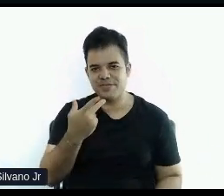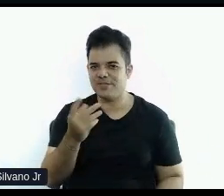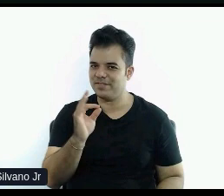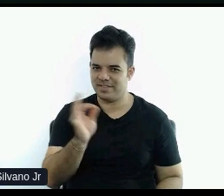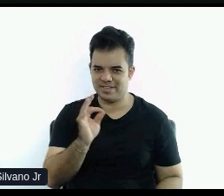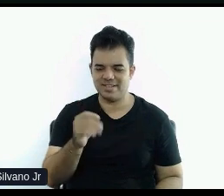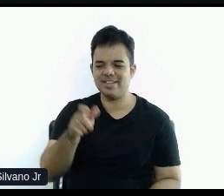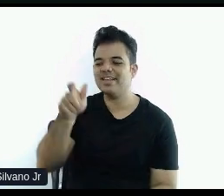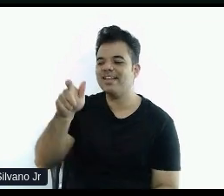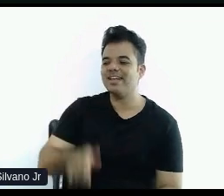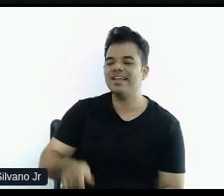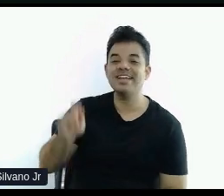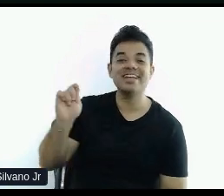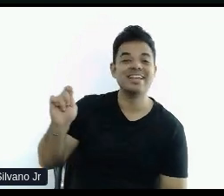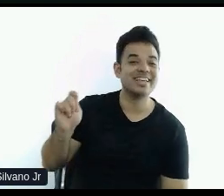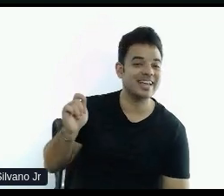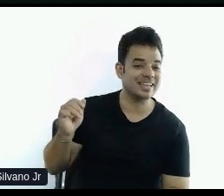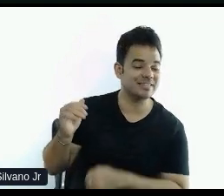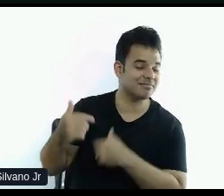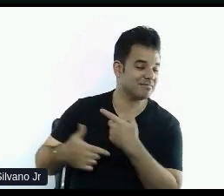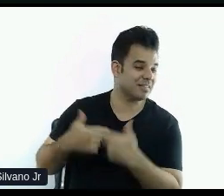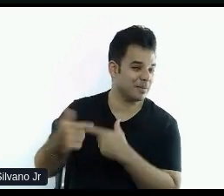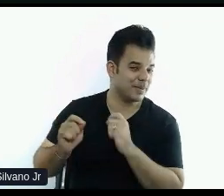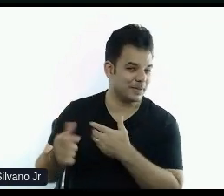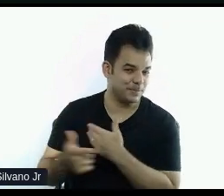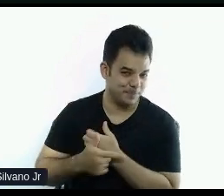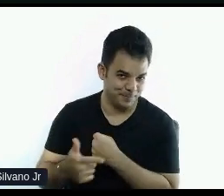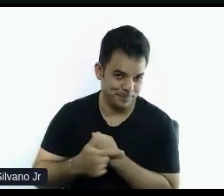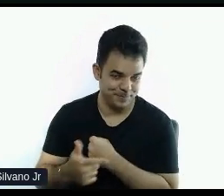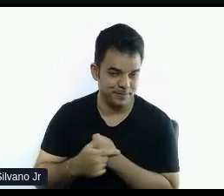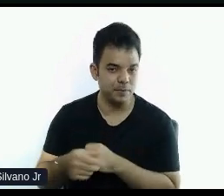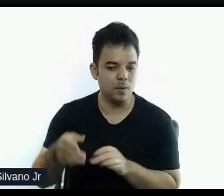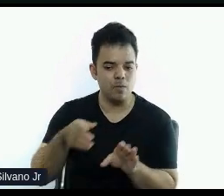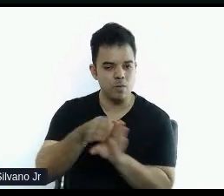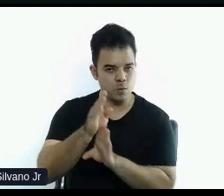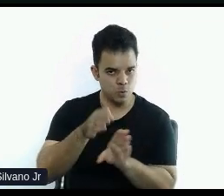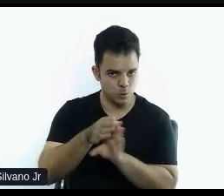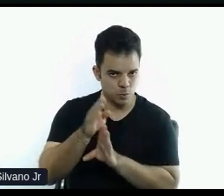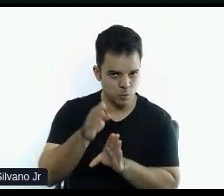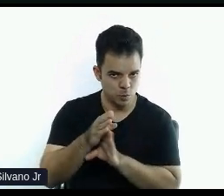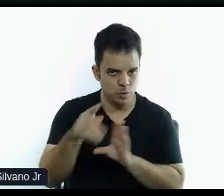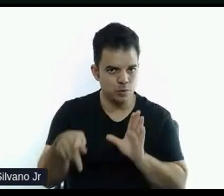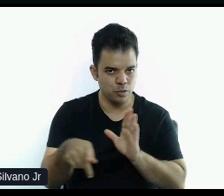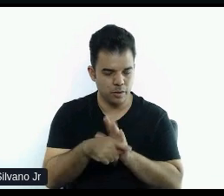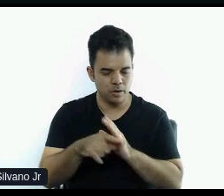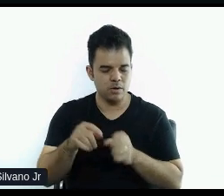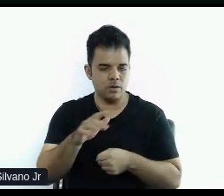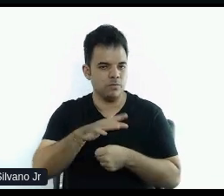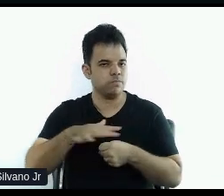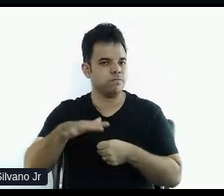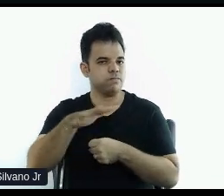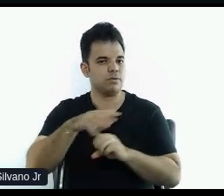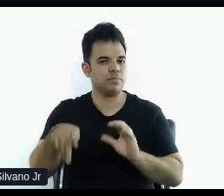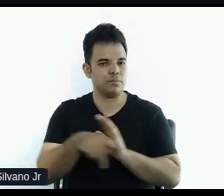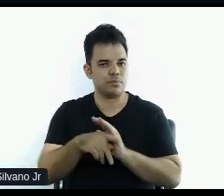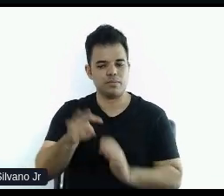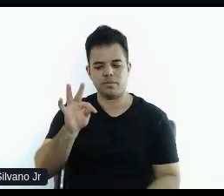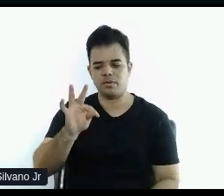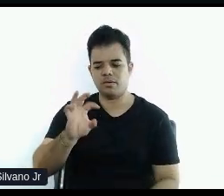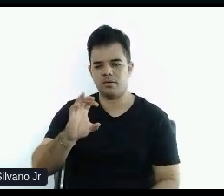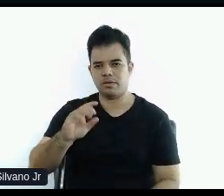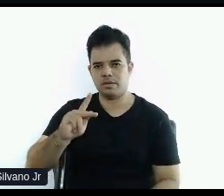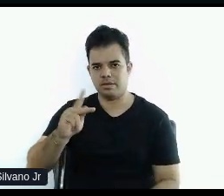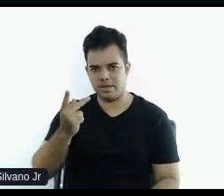sou, qual é o papel que eu atuo, mas eu sou uma consultora de desenvolvimento sênior e tech lead na